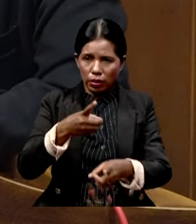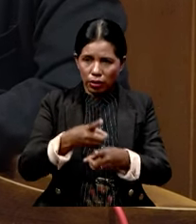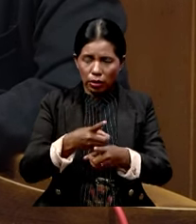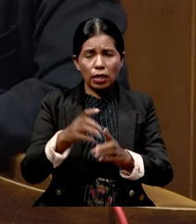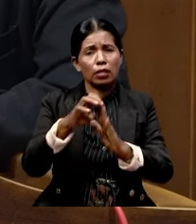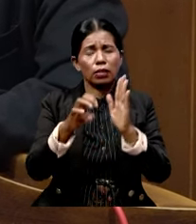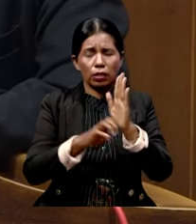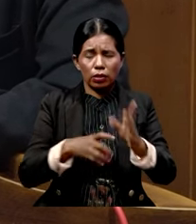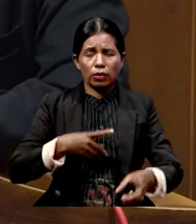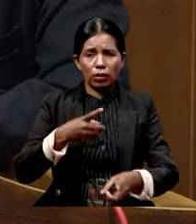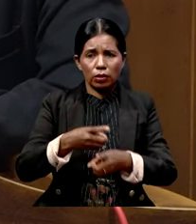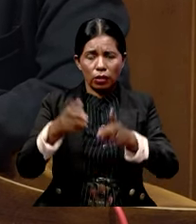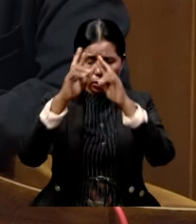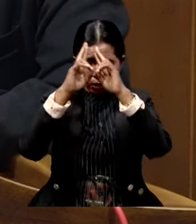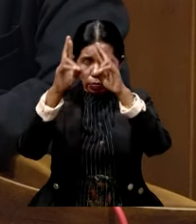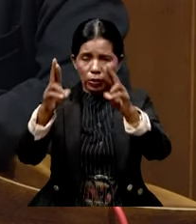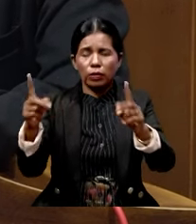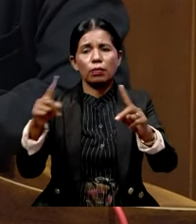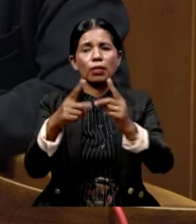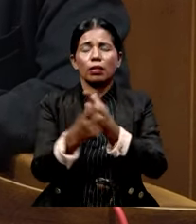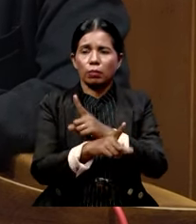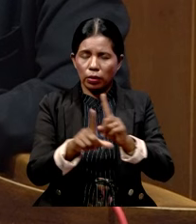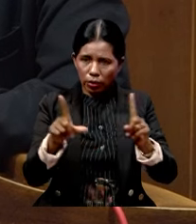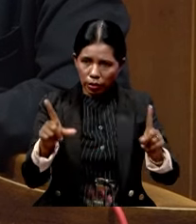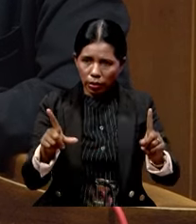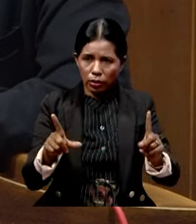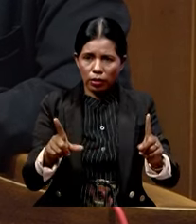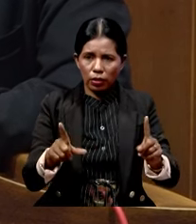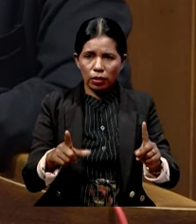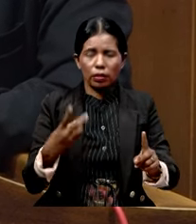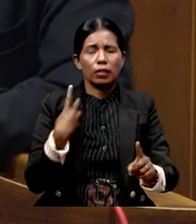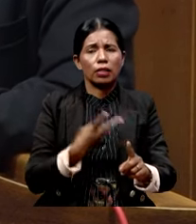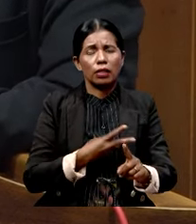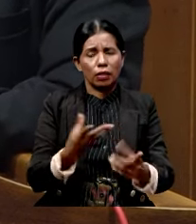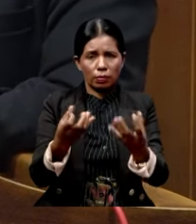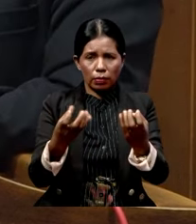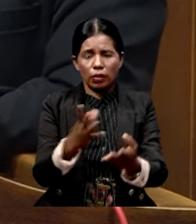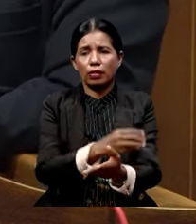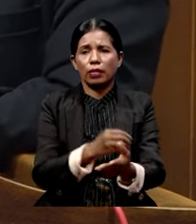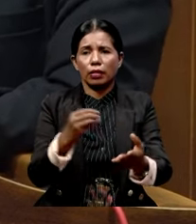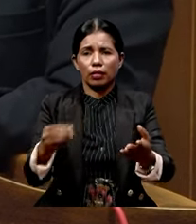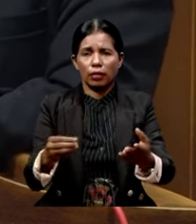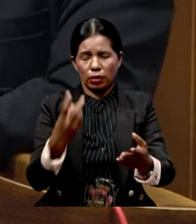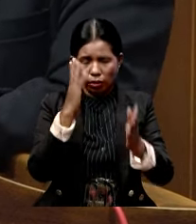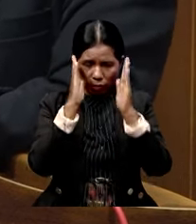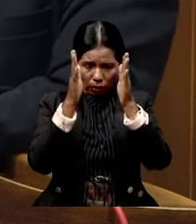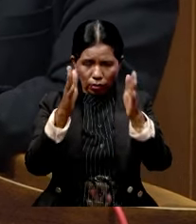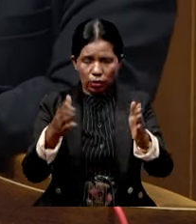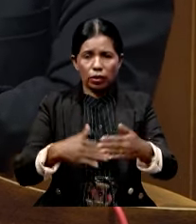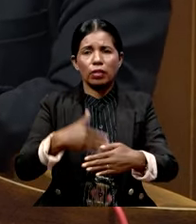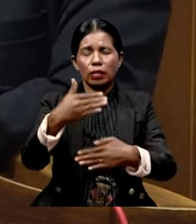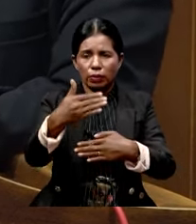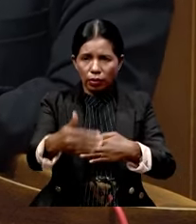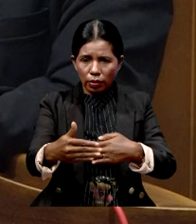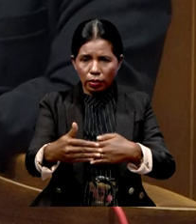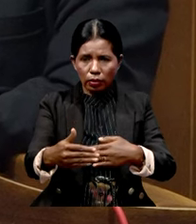valores de respeito pelas liberdades, estão muito, muito altos, no sentido que neste espaço,